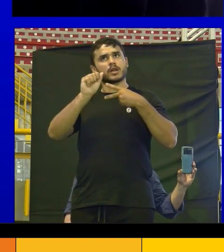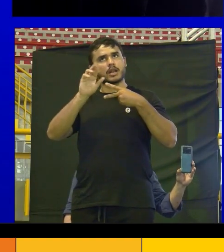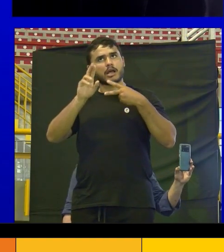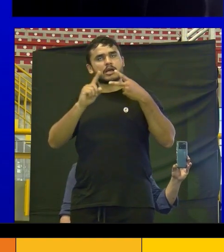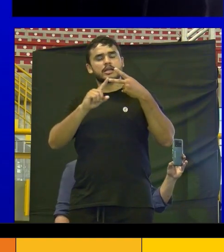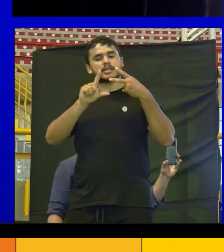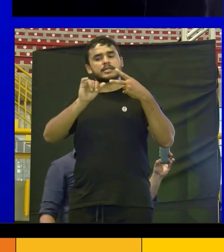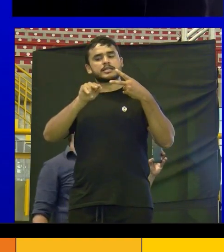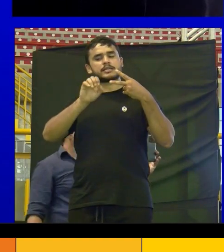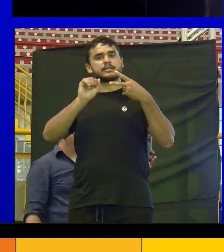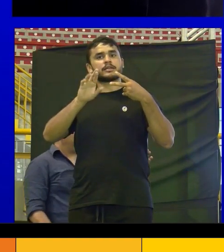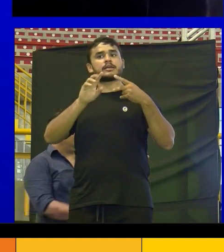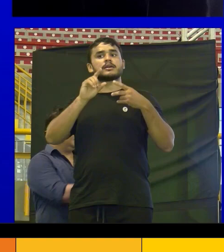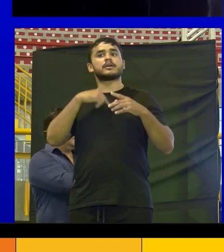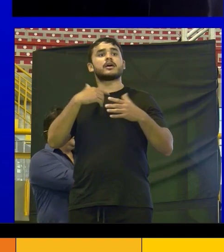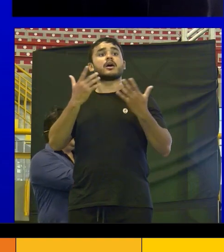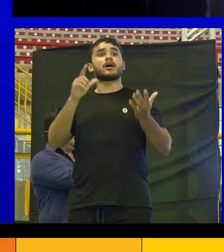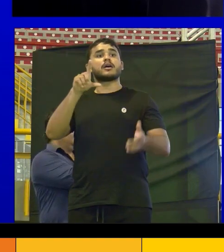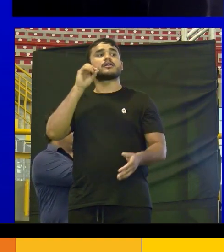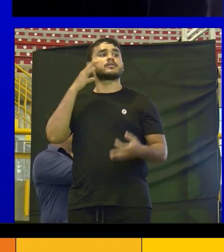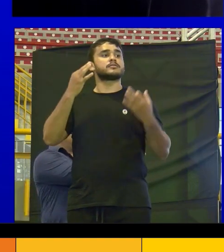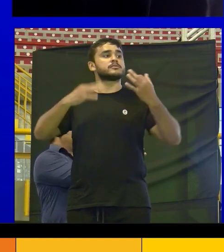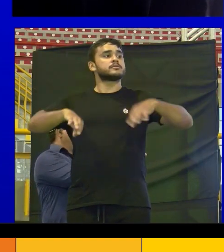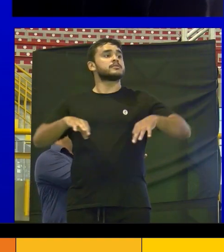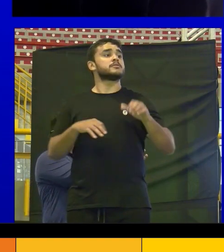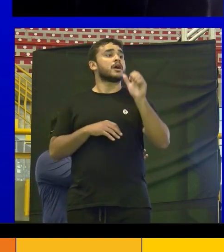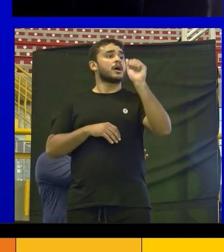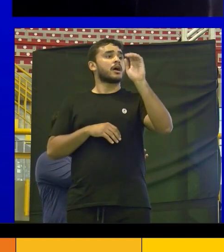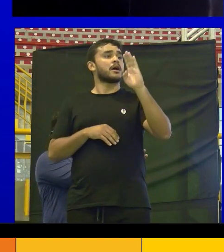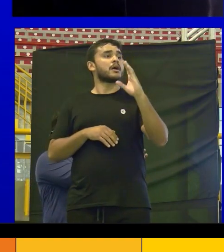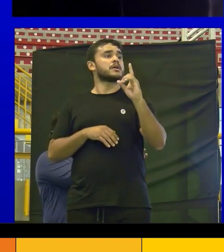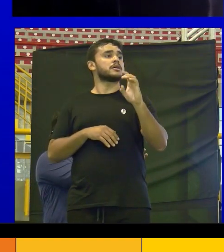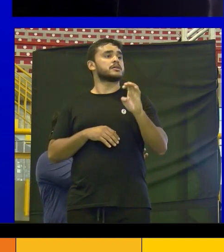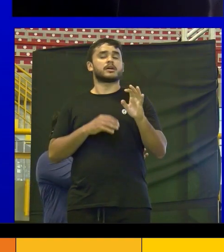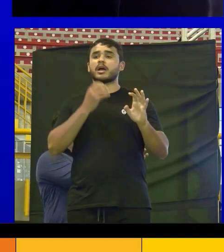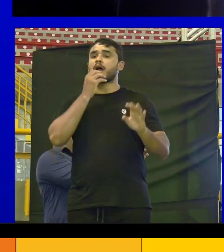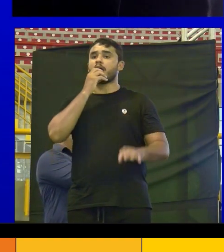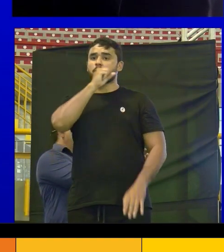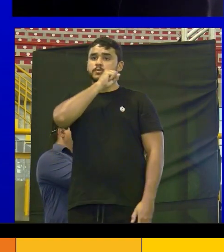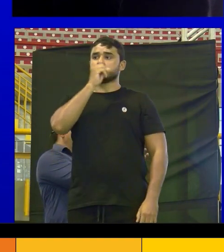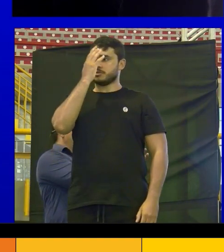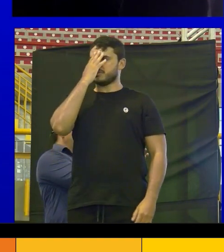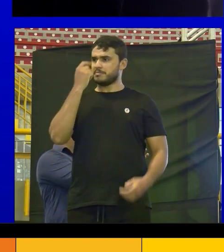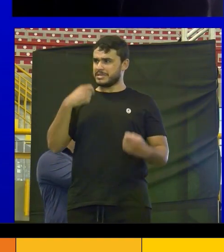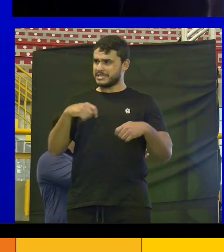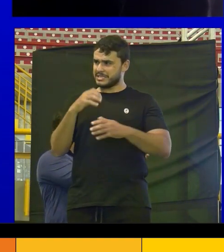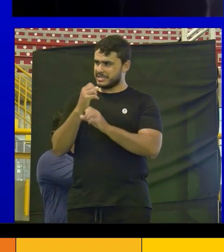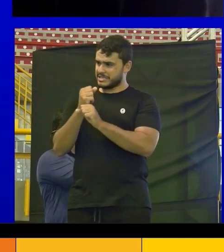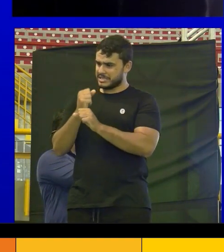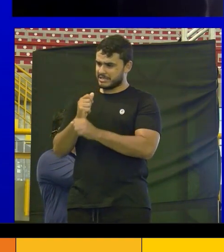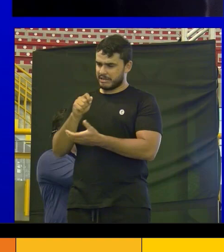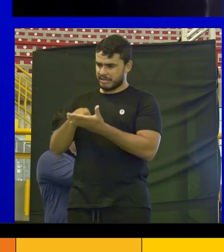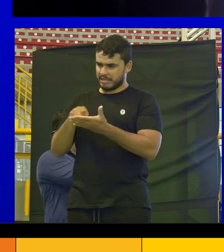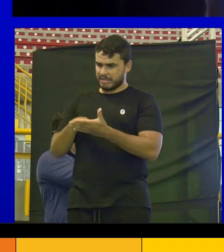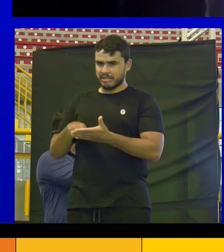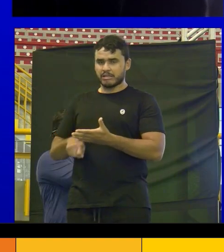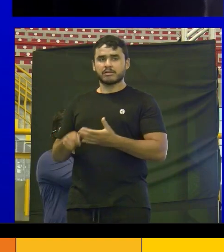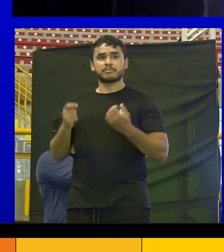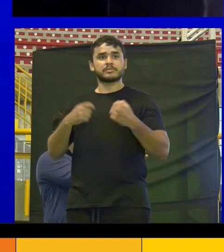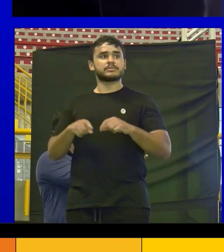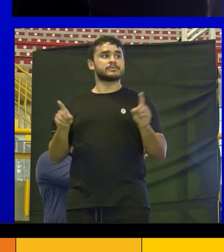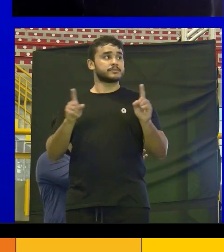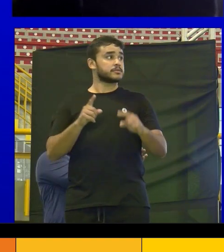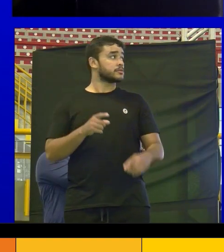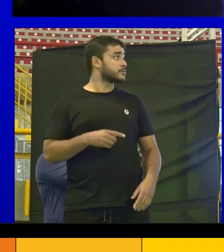essa questão e, o melhor de tudo, acertaria sem resolver, sem pegar na caneta para fazer nenhum cálculo.